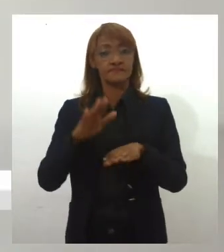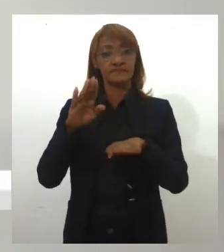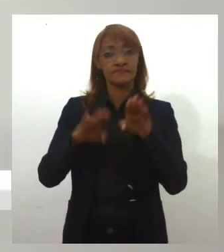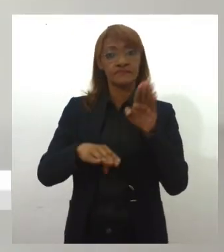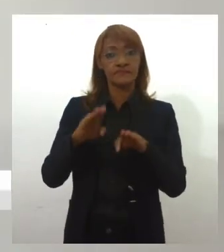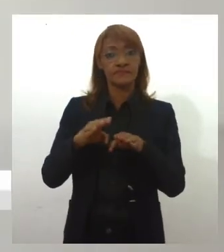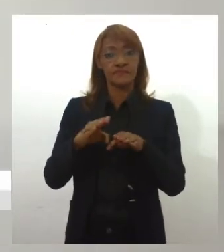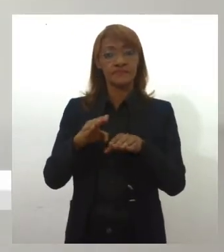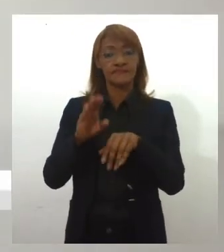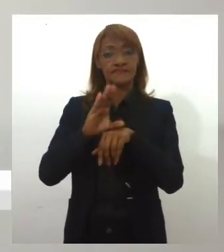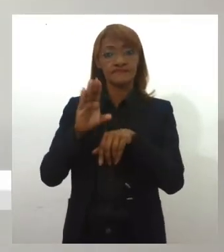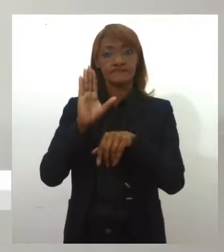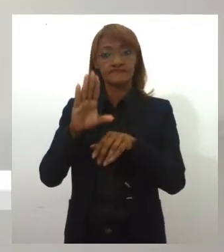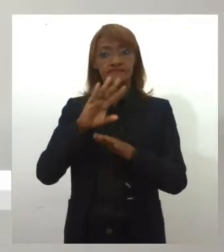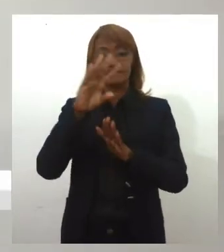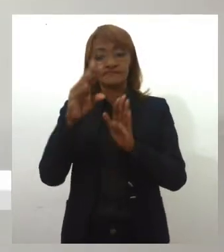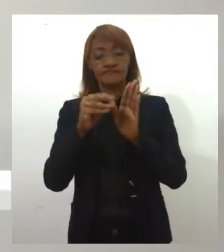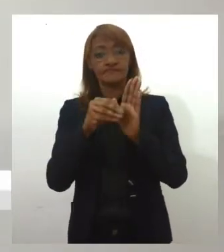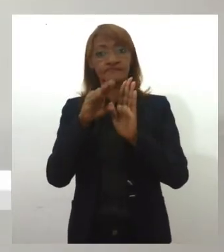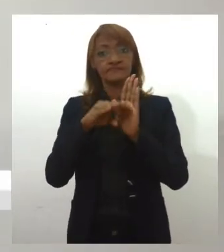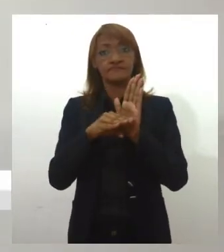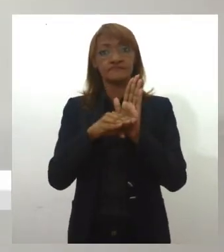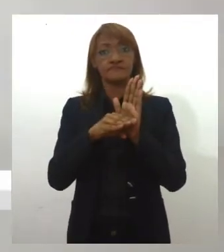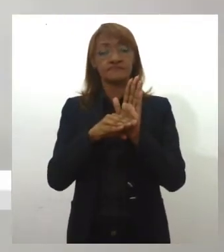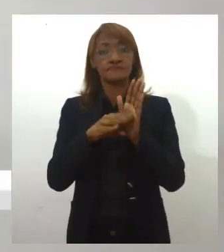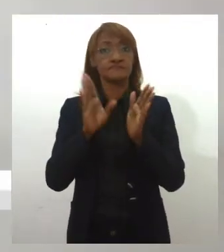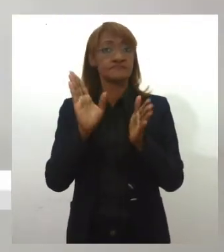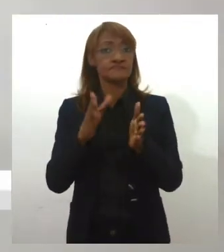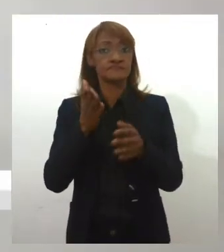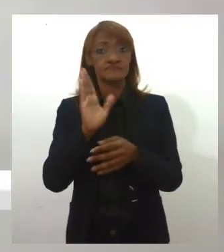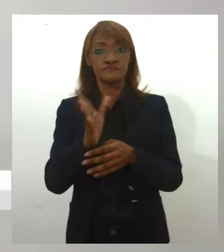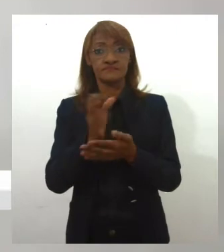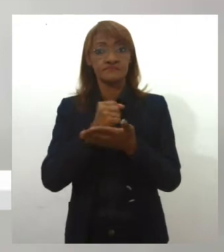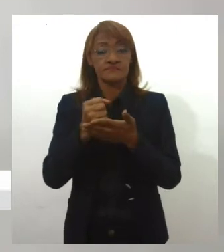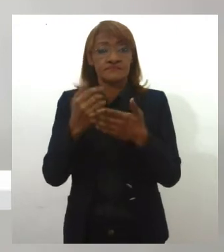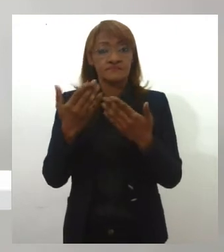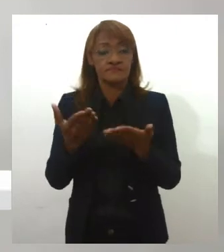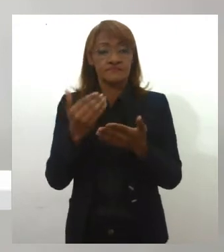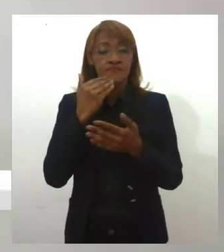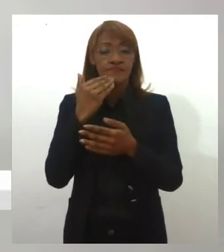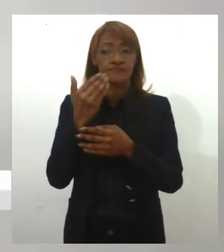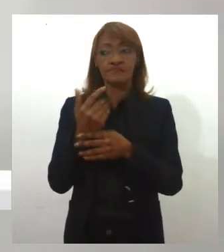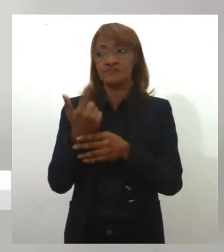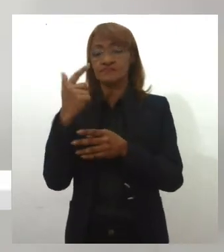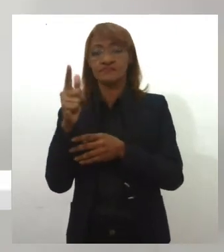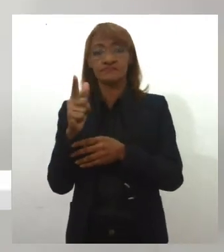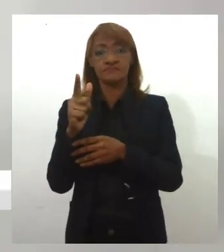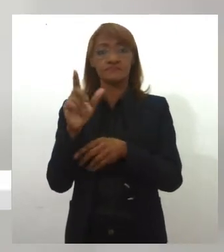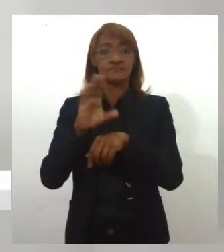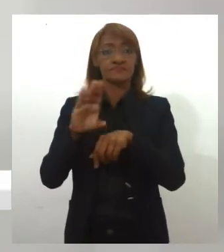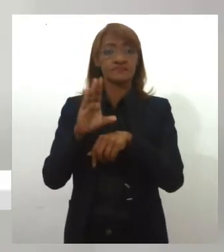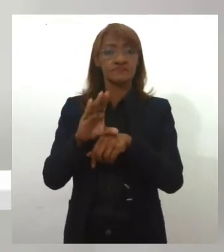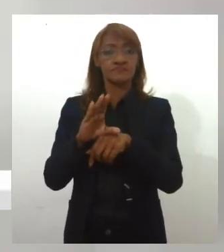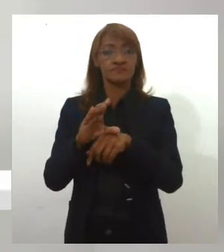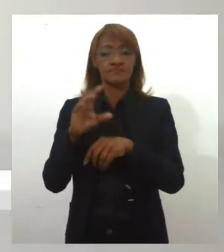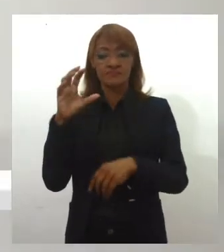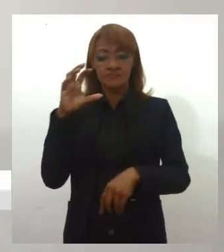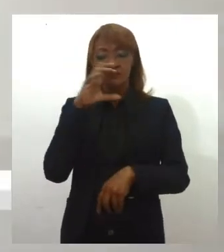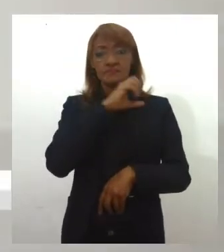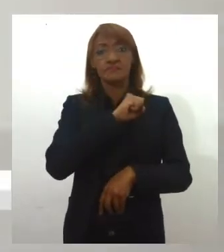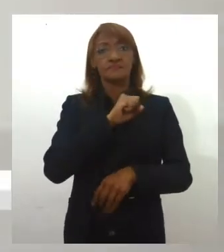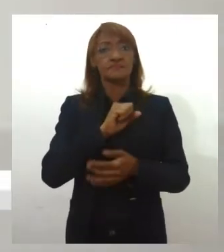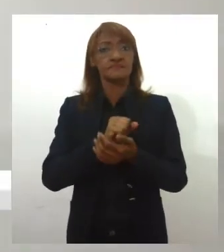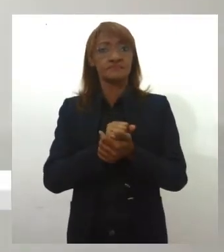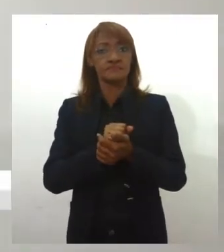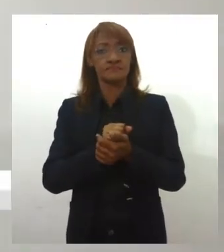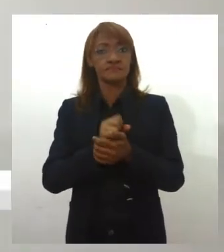está com a grade desatualizada. O curso da universidade. Tem outros cursos que são lançados de maneira mais rápida no mercado.